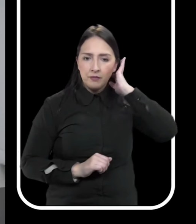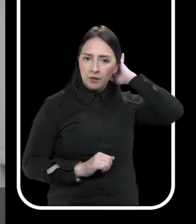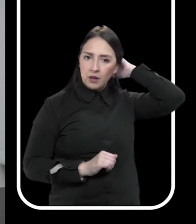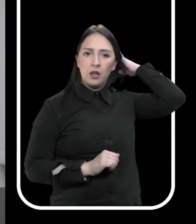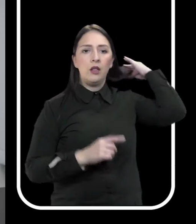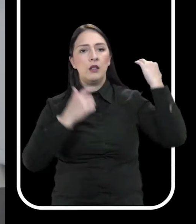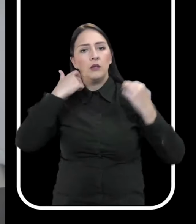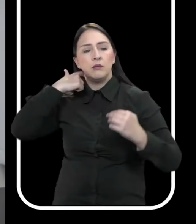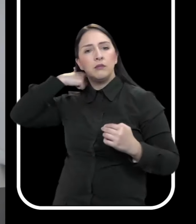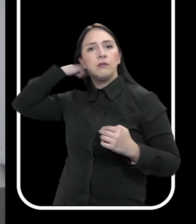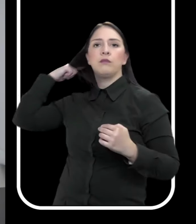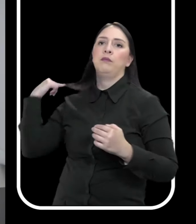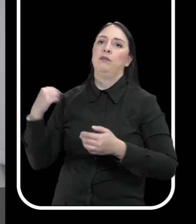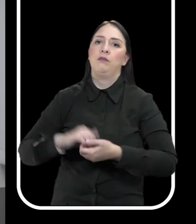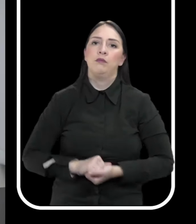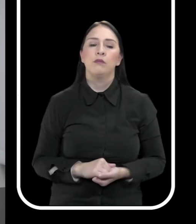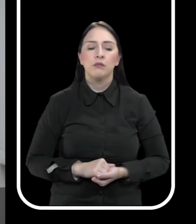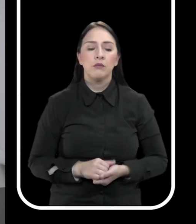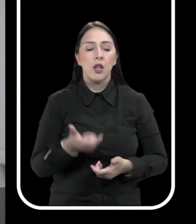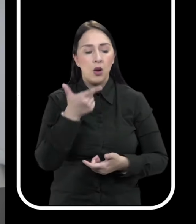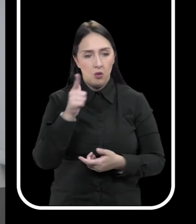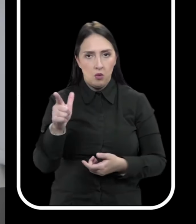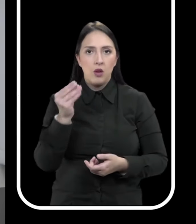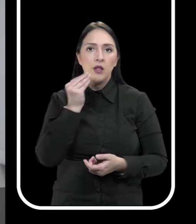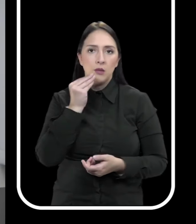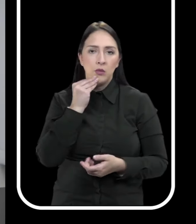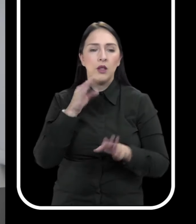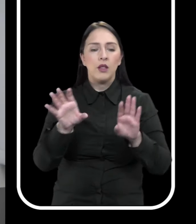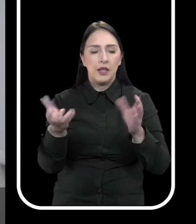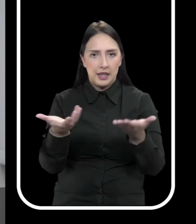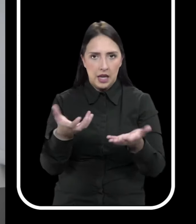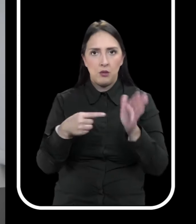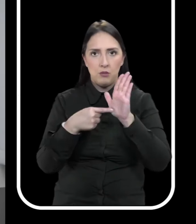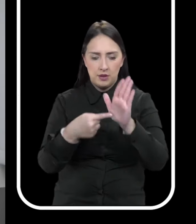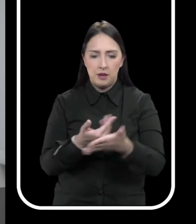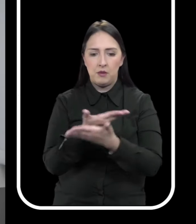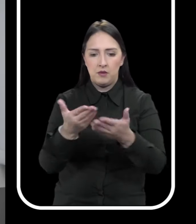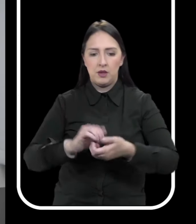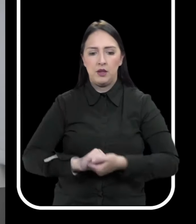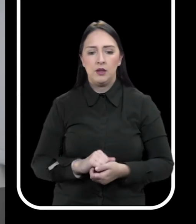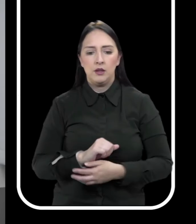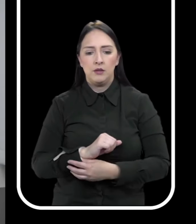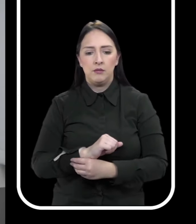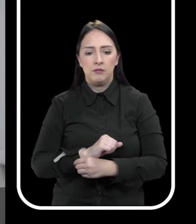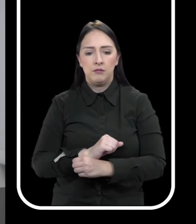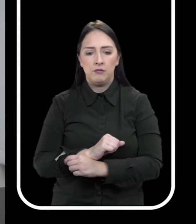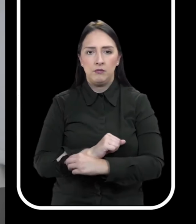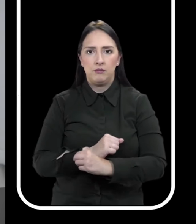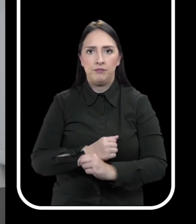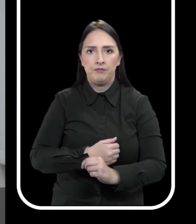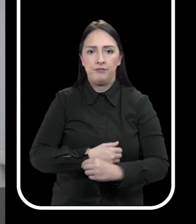correto? Uma outra simulação, que eu quero aproveitar também para mostrar para vocês aqui,